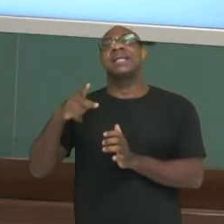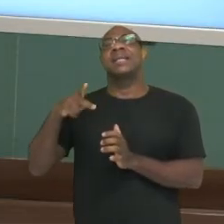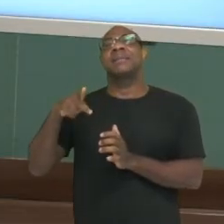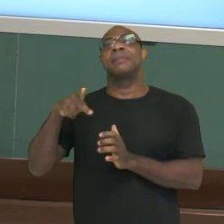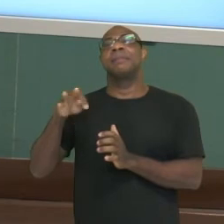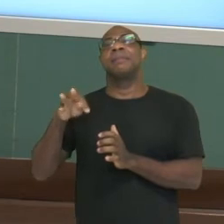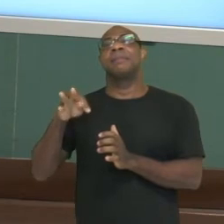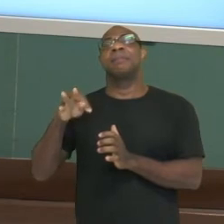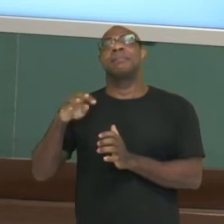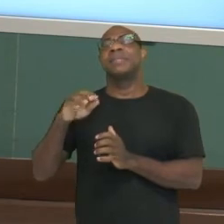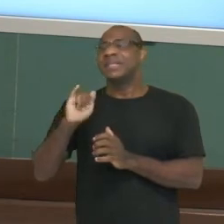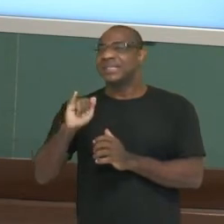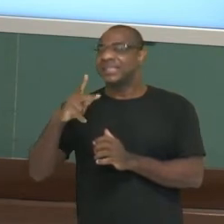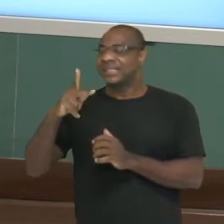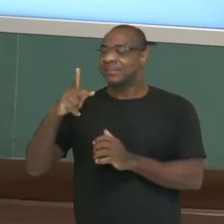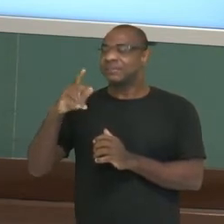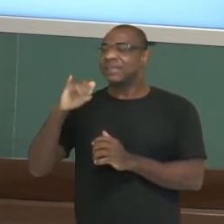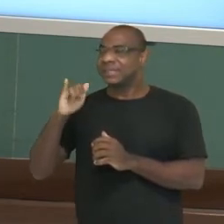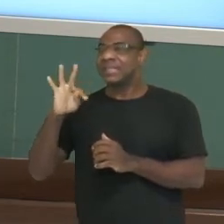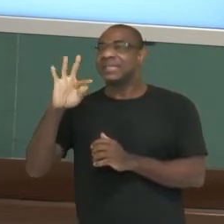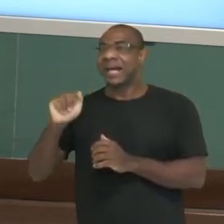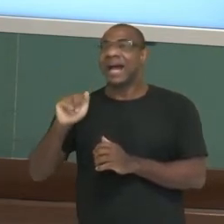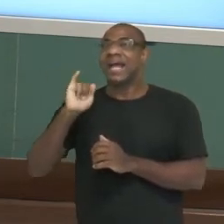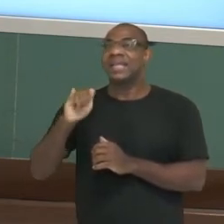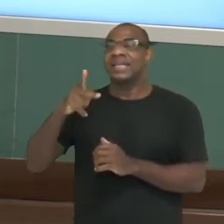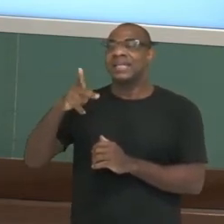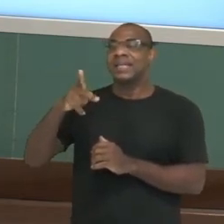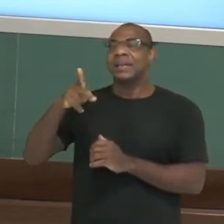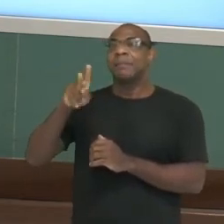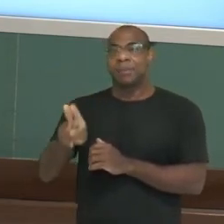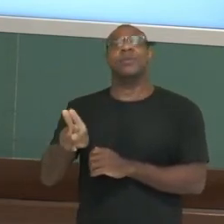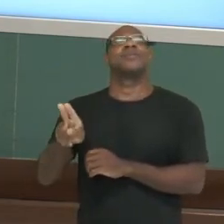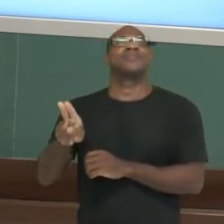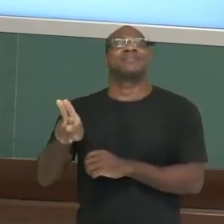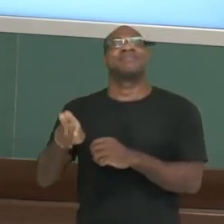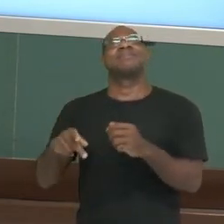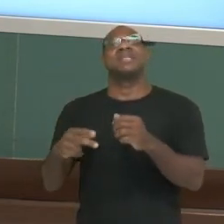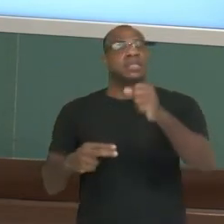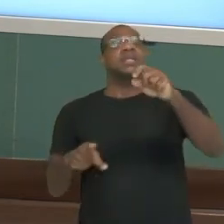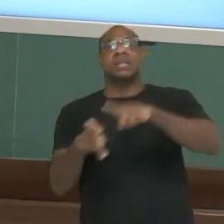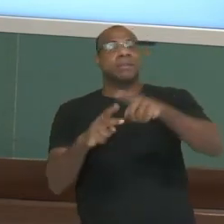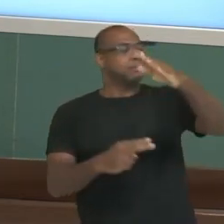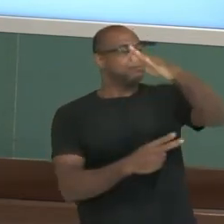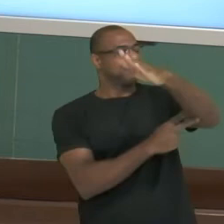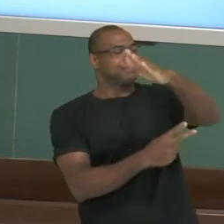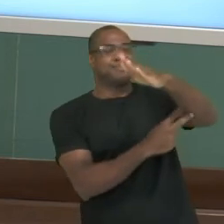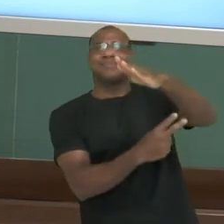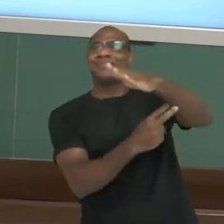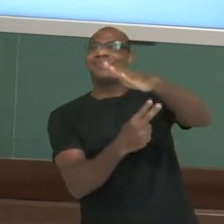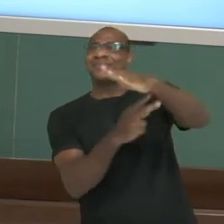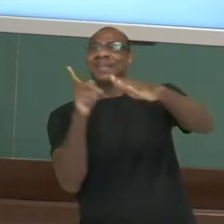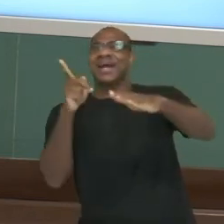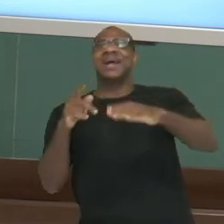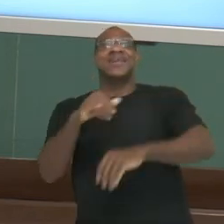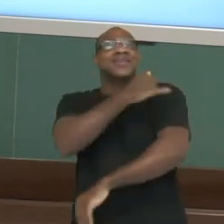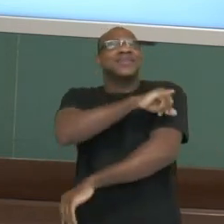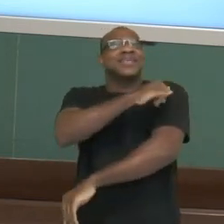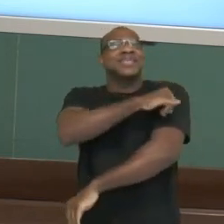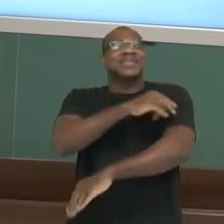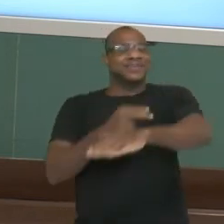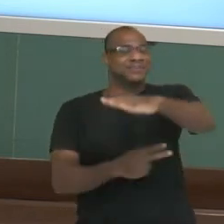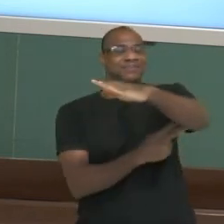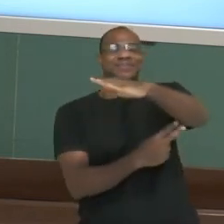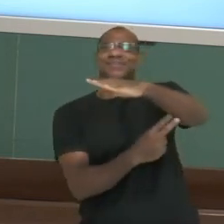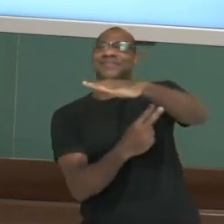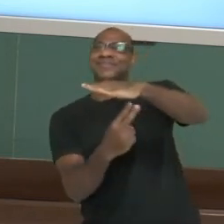rodovia transamazônica, obras gigantescas. Aliás, durante muitos e muitos anos, durante décadas, a usina